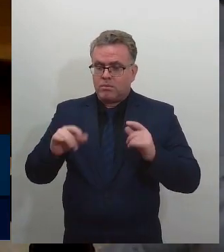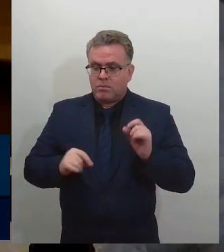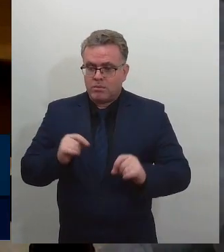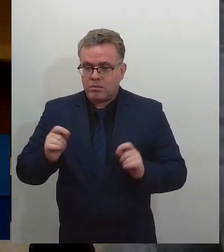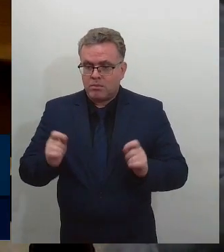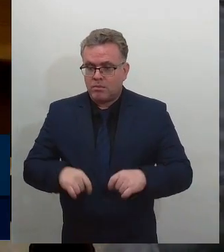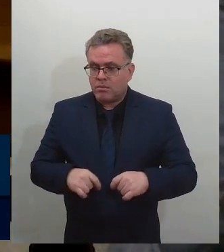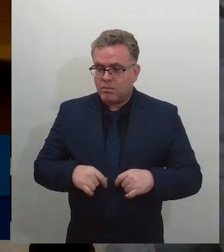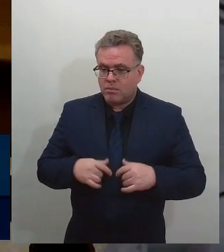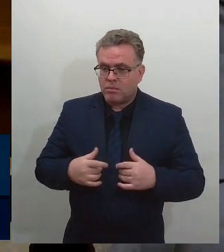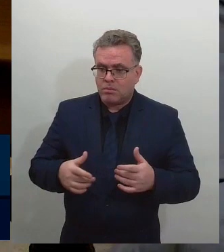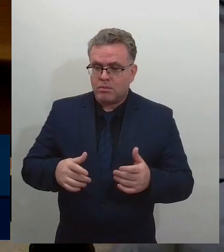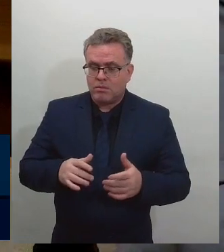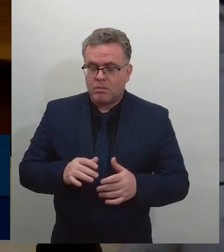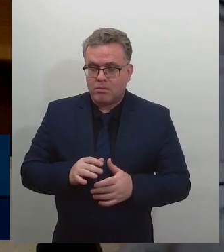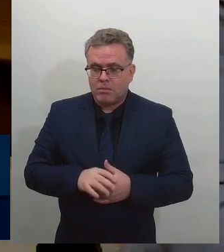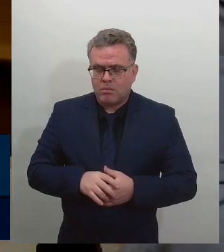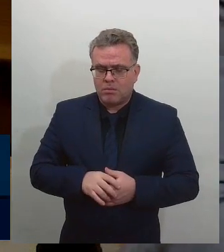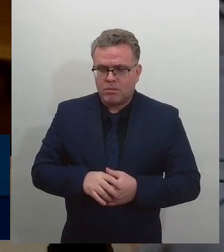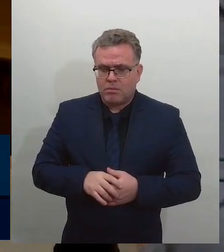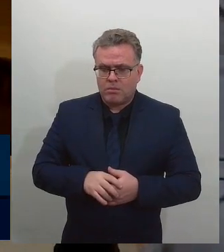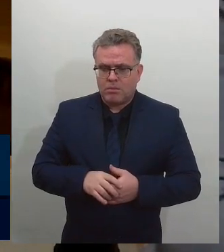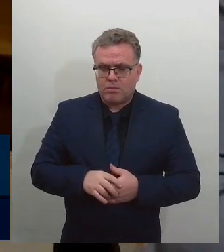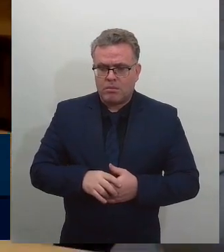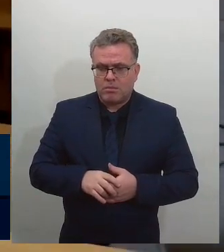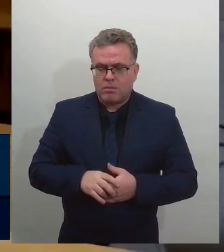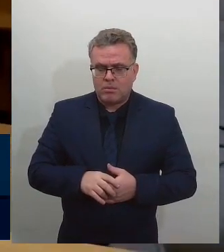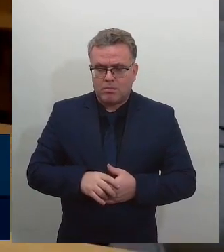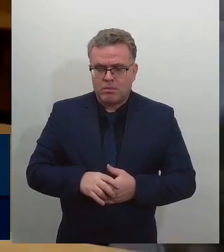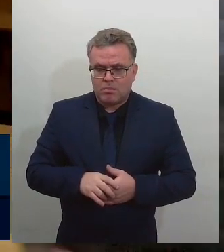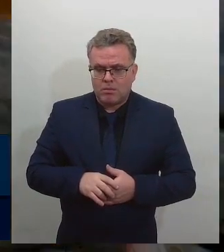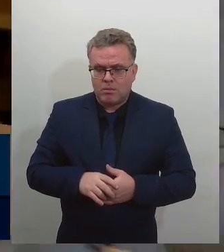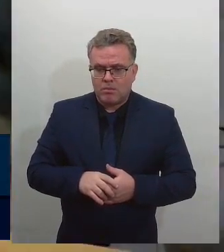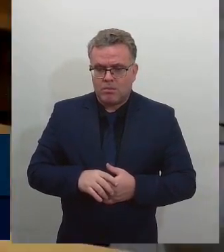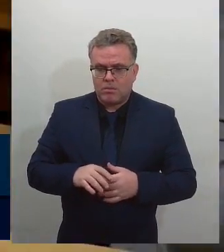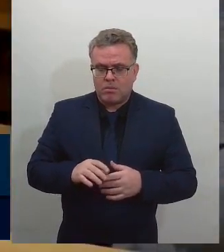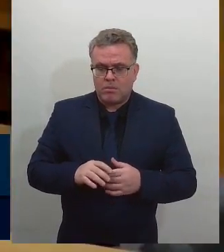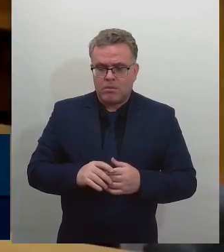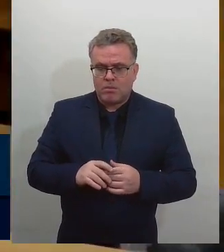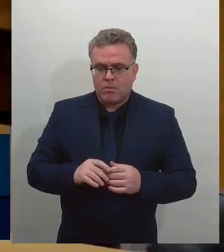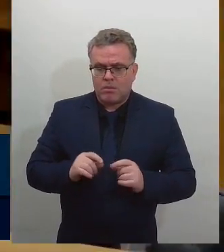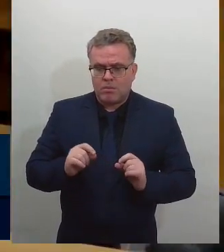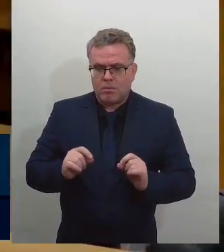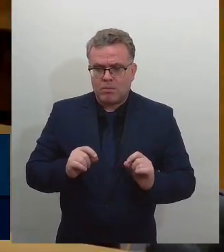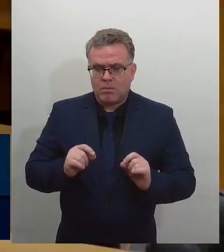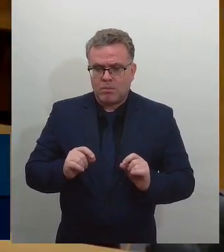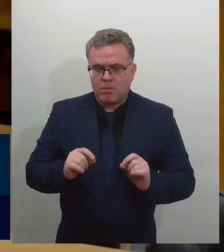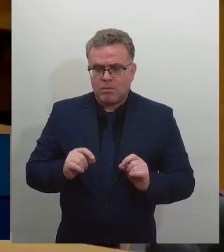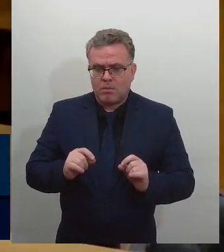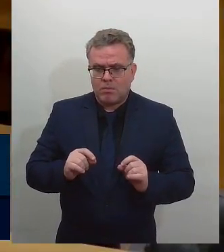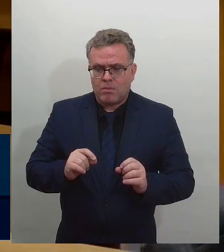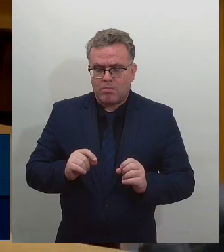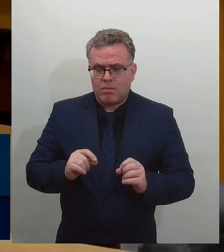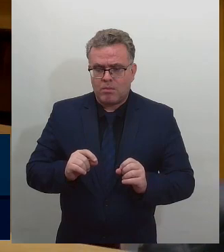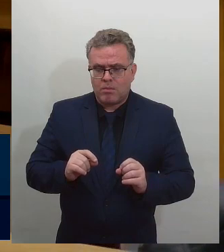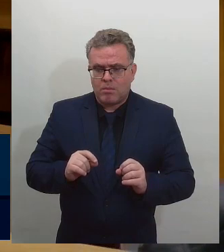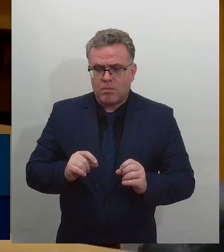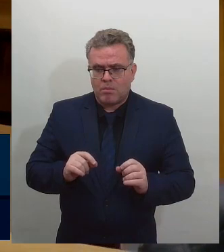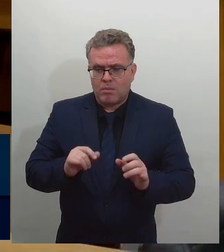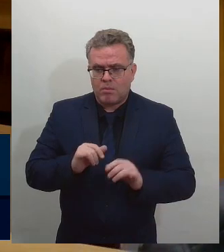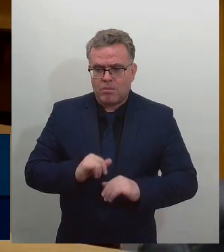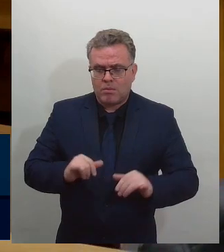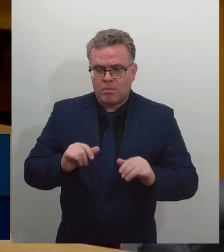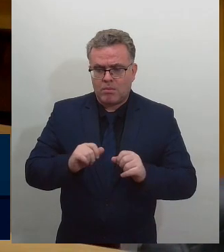Civil sobre a paralisação de ônibus escrivões. A Polícia Civil informa que após a Assembleia dos Sindicatos